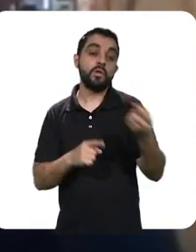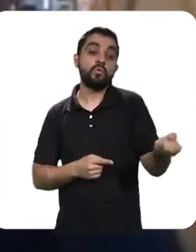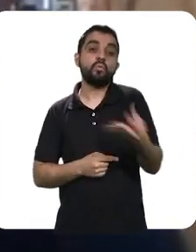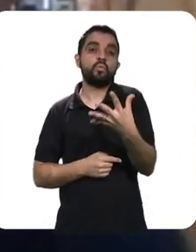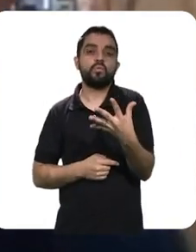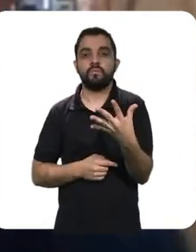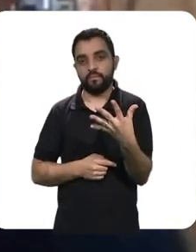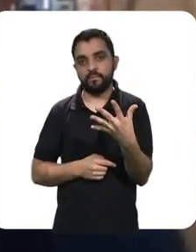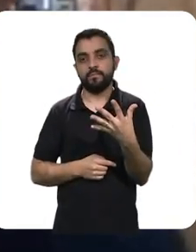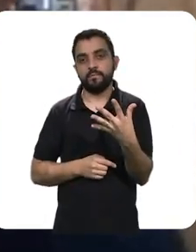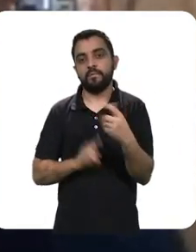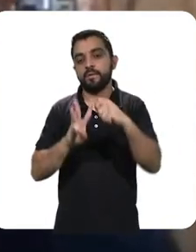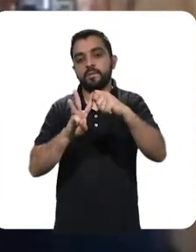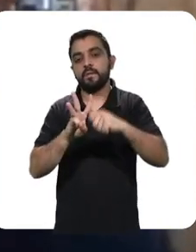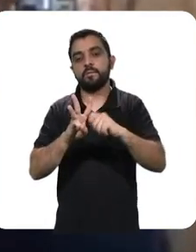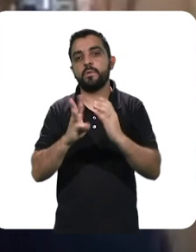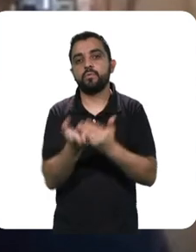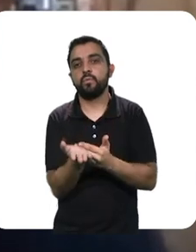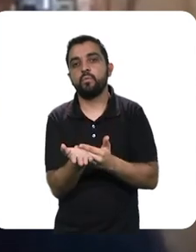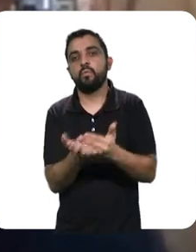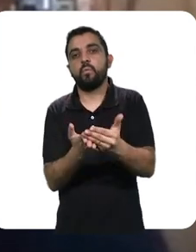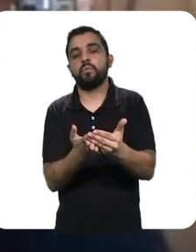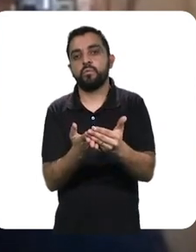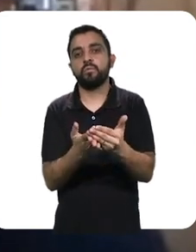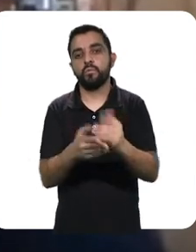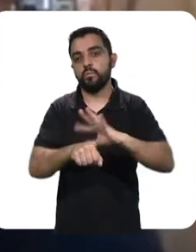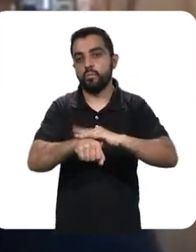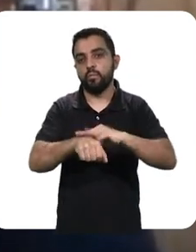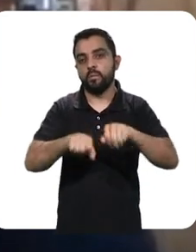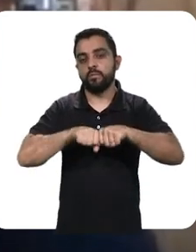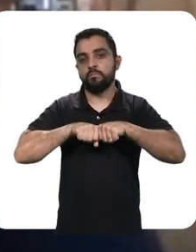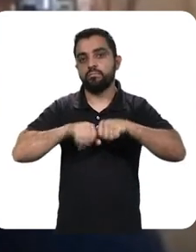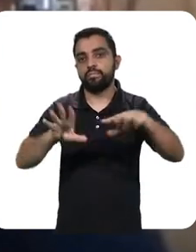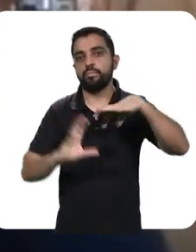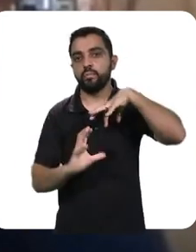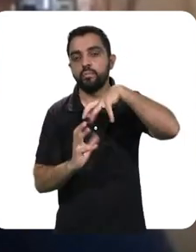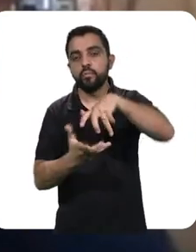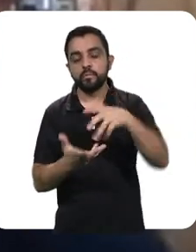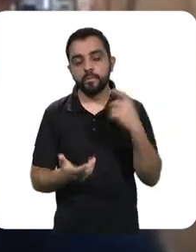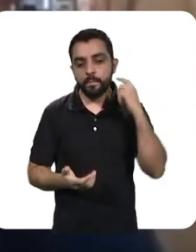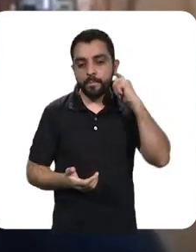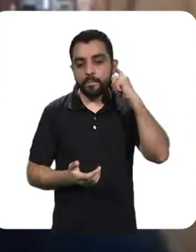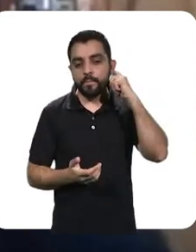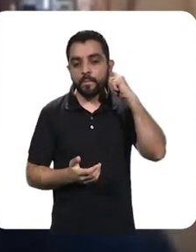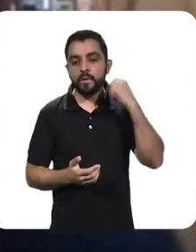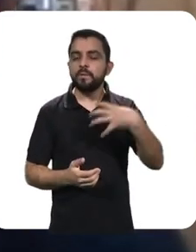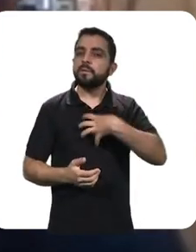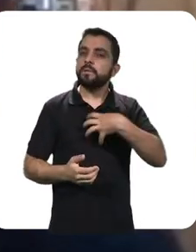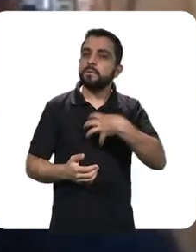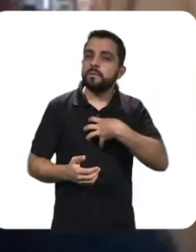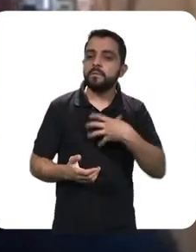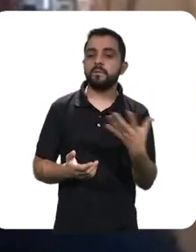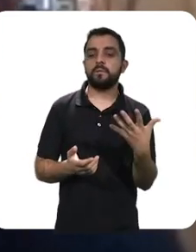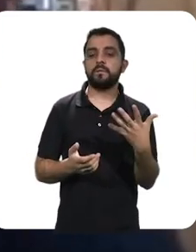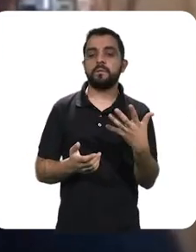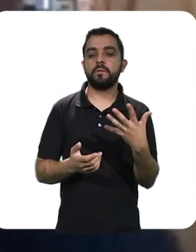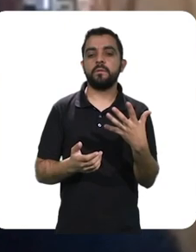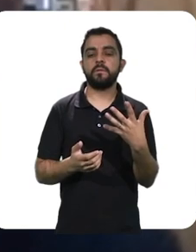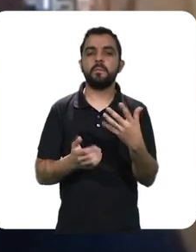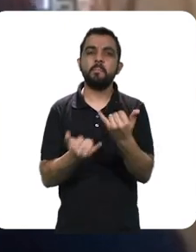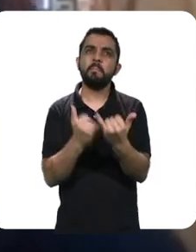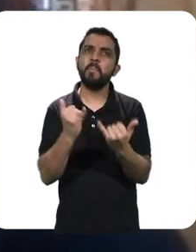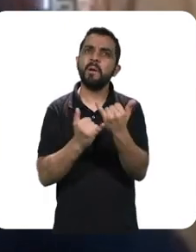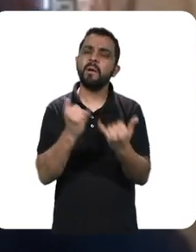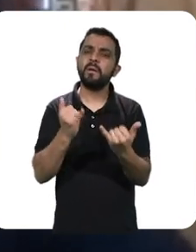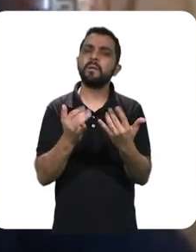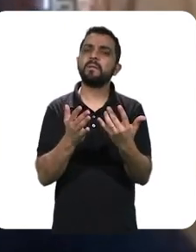uma epidemia que tem 3 meses, praticamente completou 3 meses agora. E embora a gente tenha essa sensação de que as